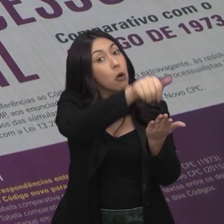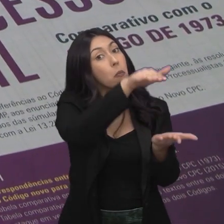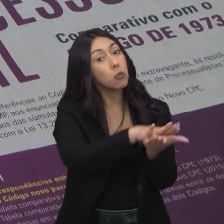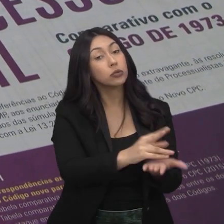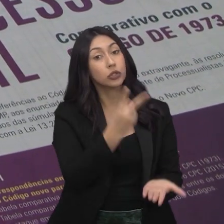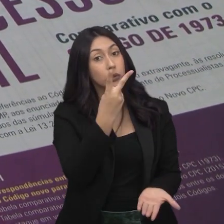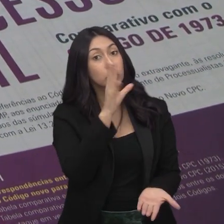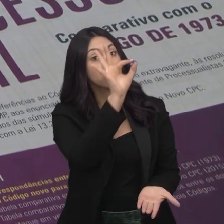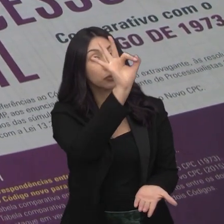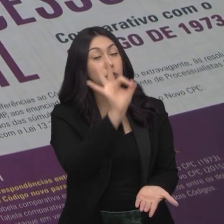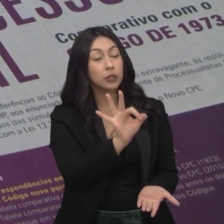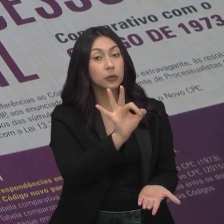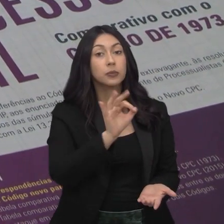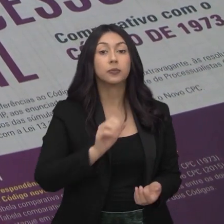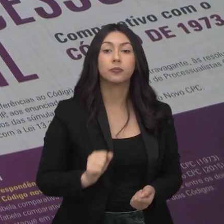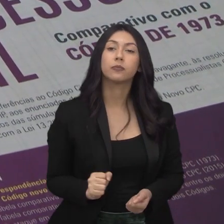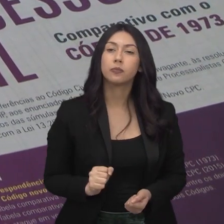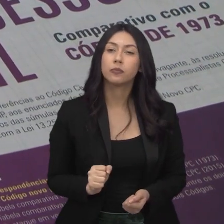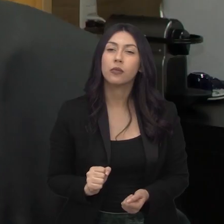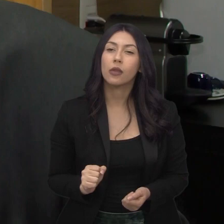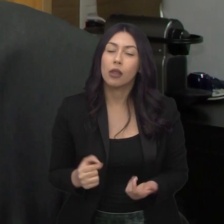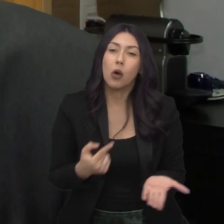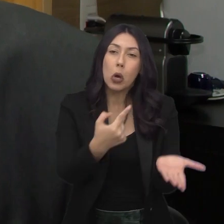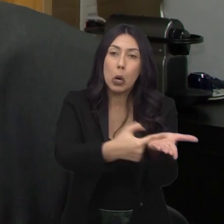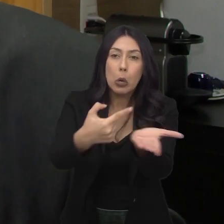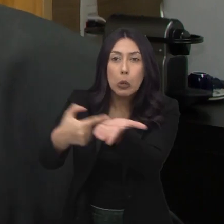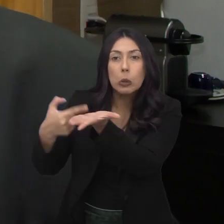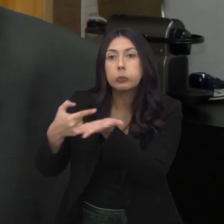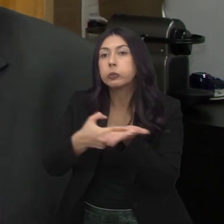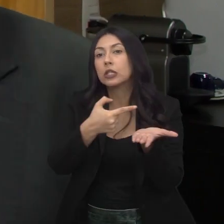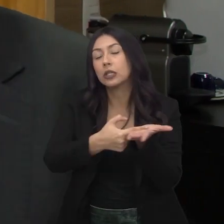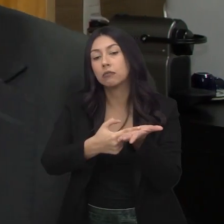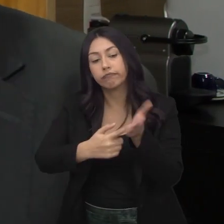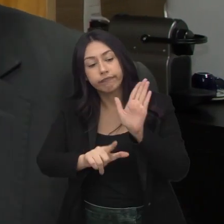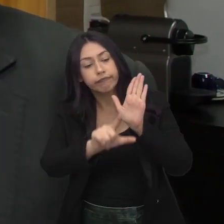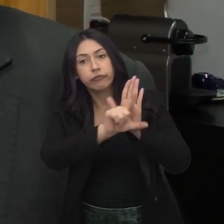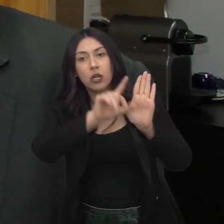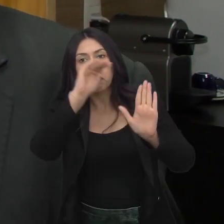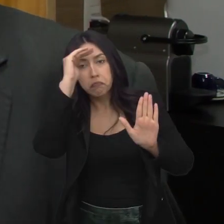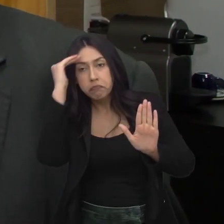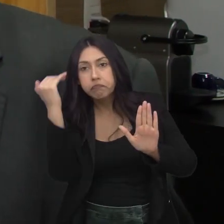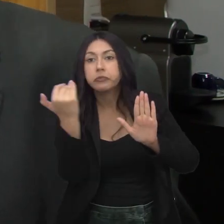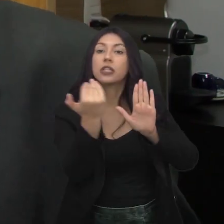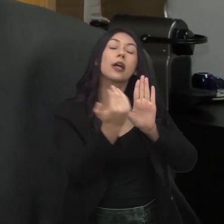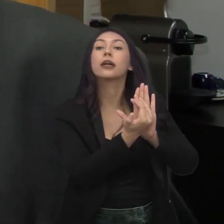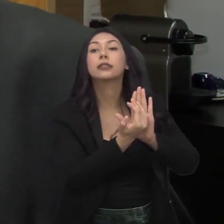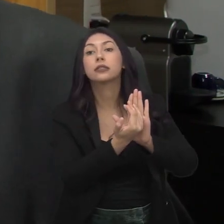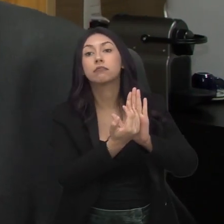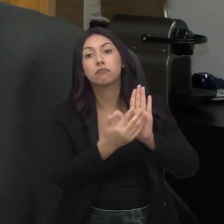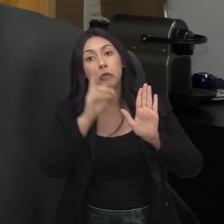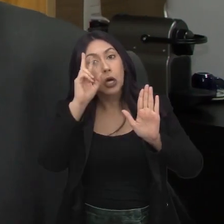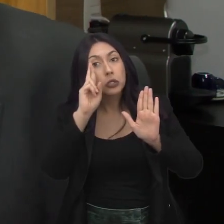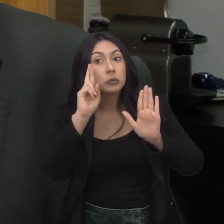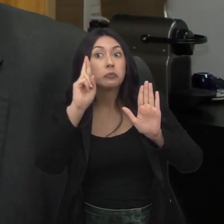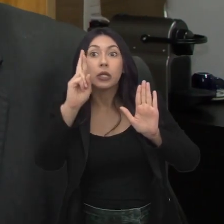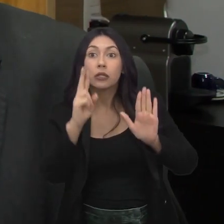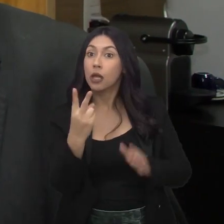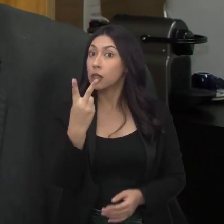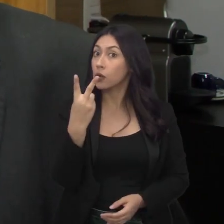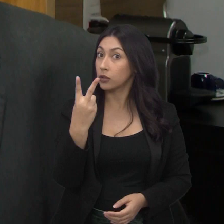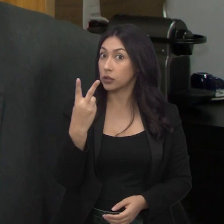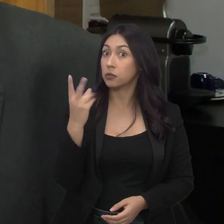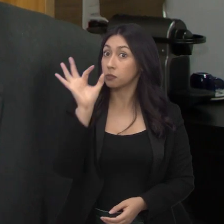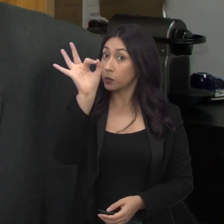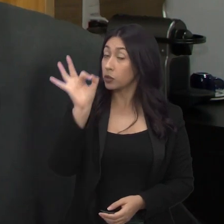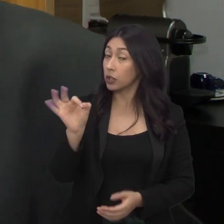até 2% sobre o débito. As convenções coletivas geralmente seguem essa legislação, geralmente respeitam aí os 2% de